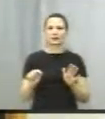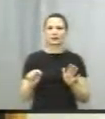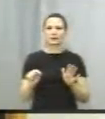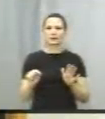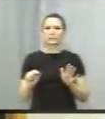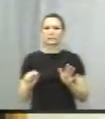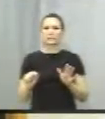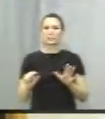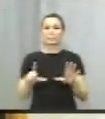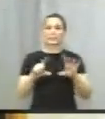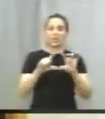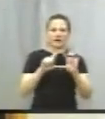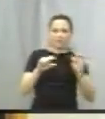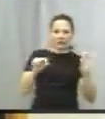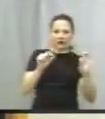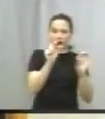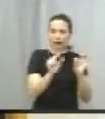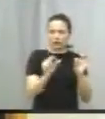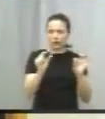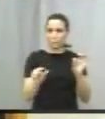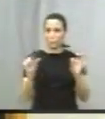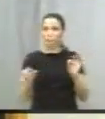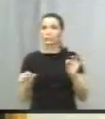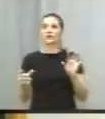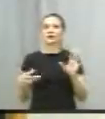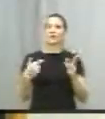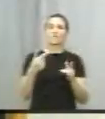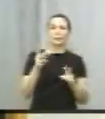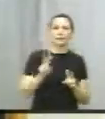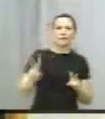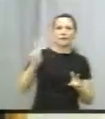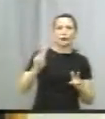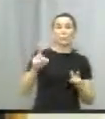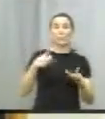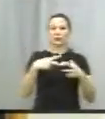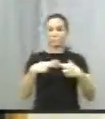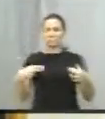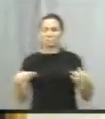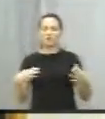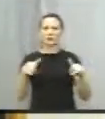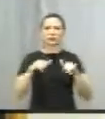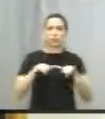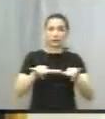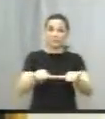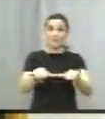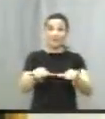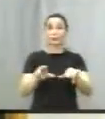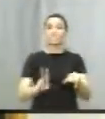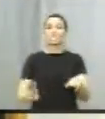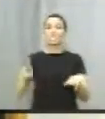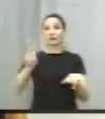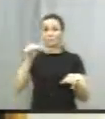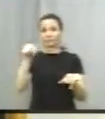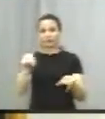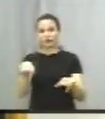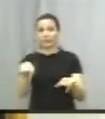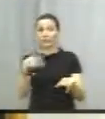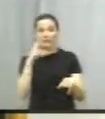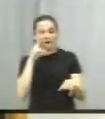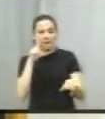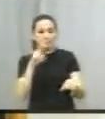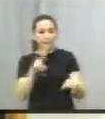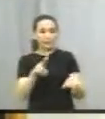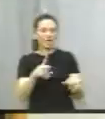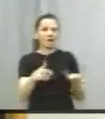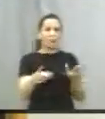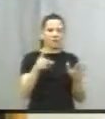tarjas de preço de supermercado, enfim, tudo isso vai acumular muito mais informação. Você pode pegar um produto do supermercado e ver a